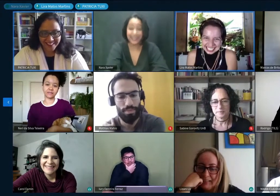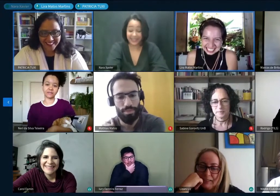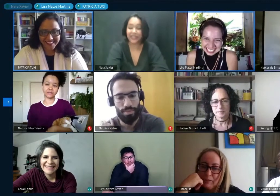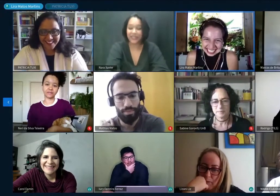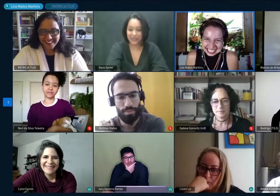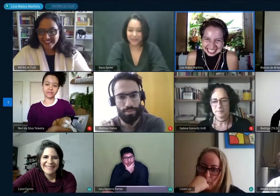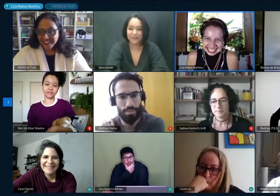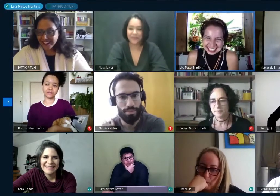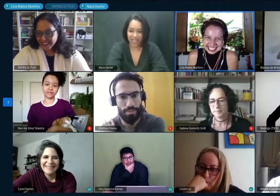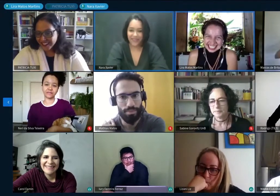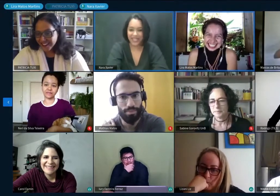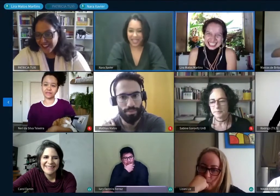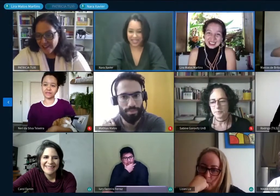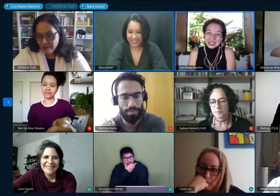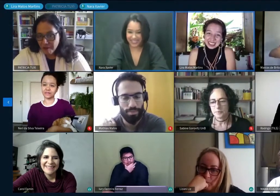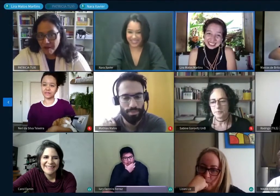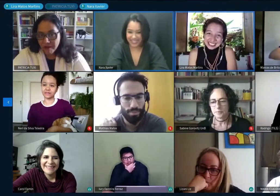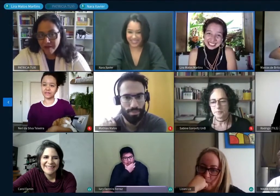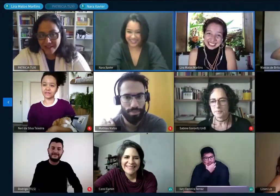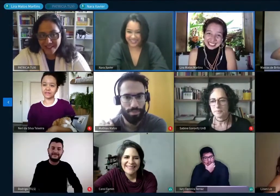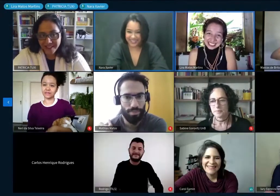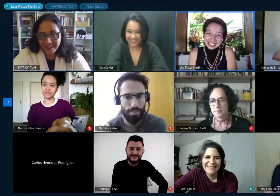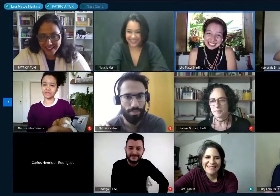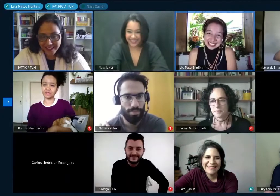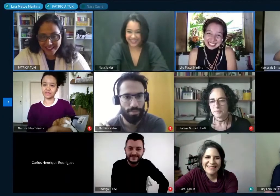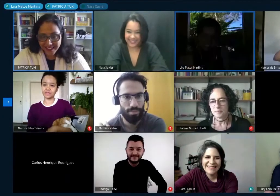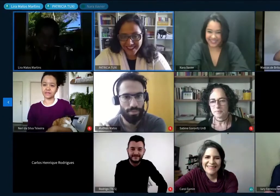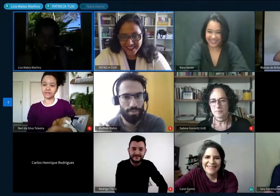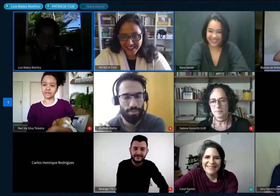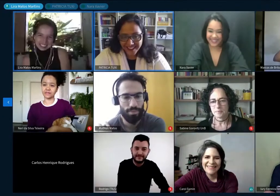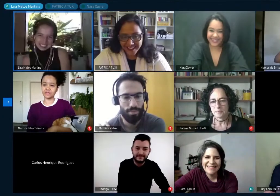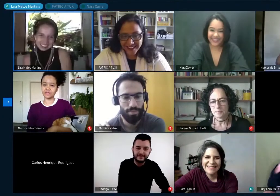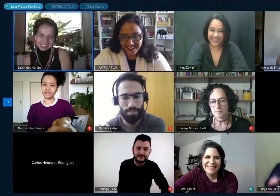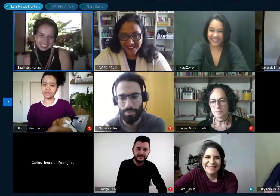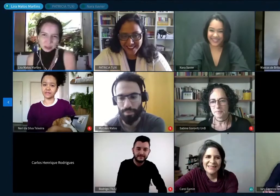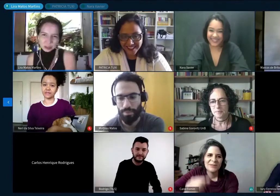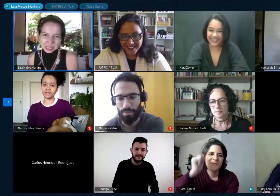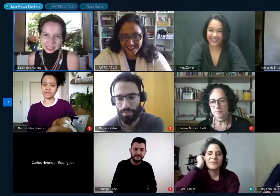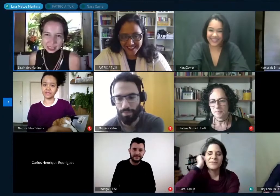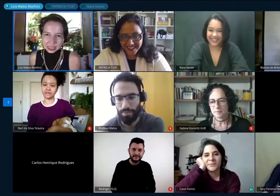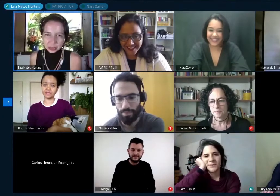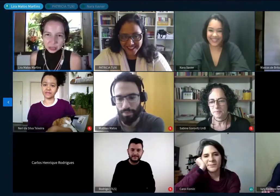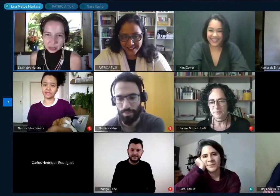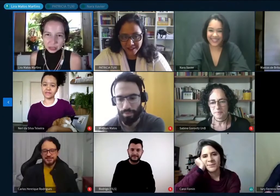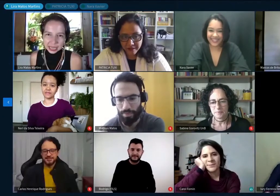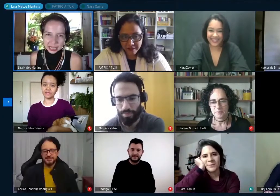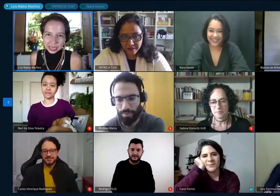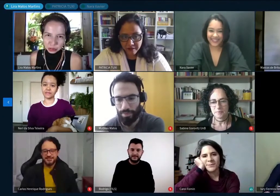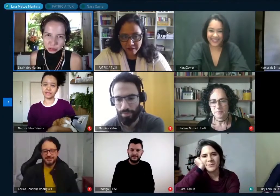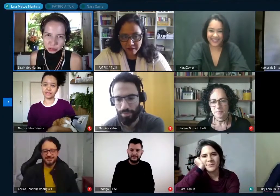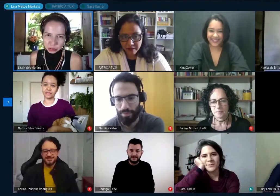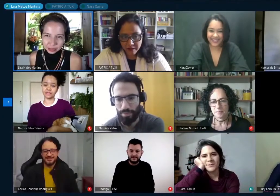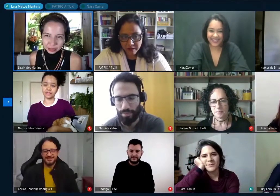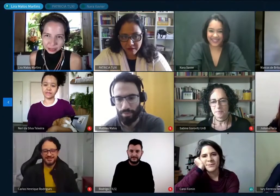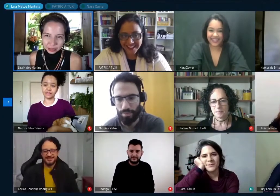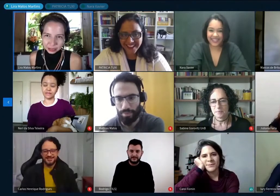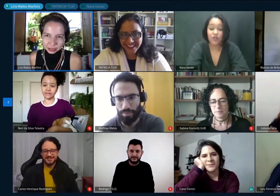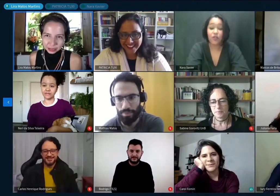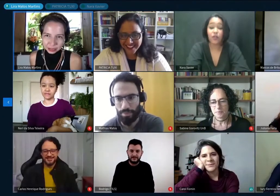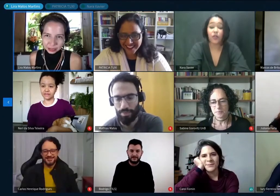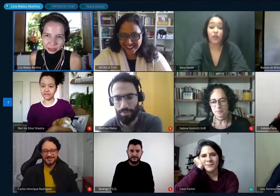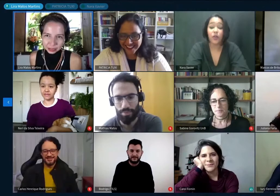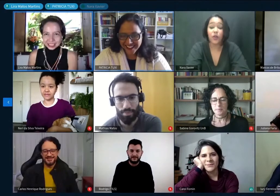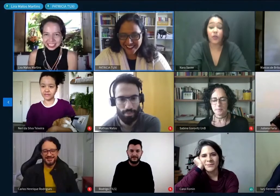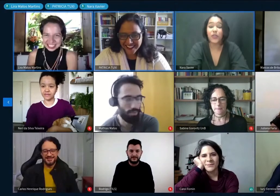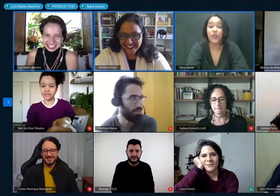Lira? Eu perguntei para ela hoje, falei, e aí, quando vai ser a sua pesquisa? Ela respondeu, 0/10. Eu falei, nossa,